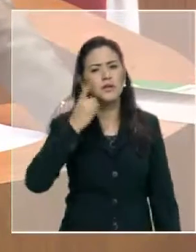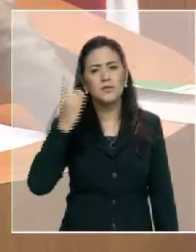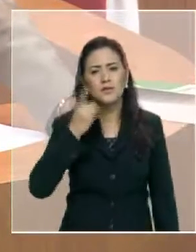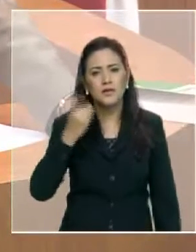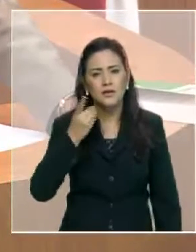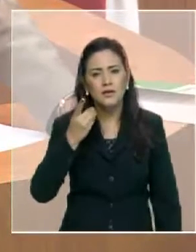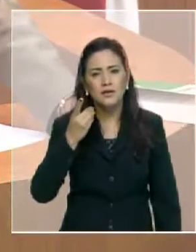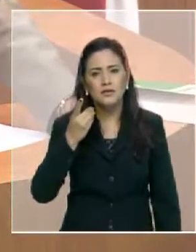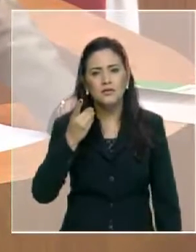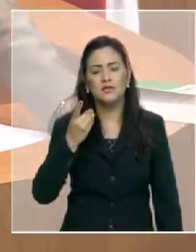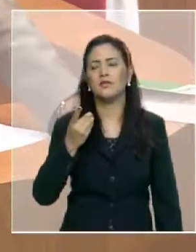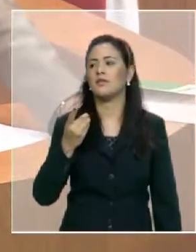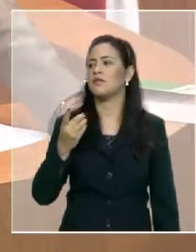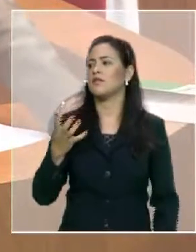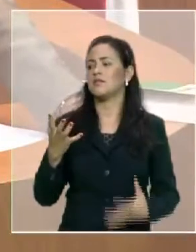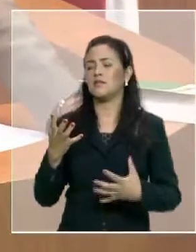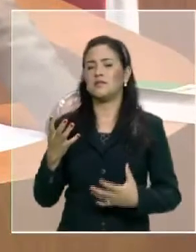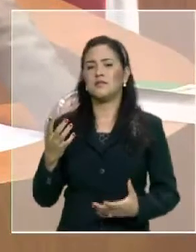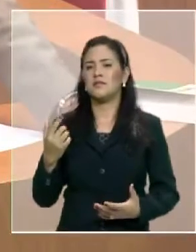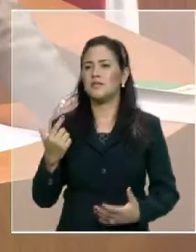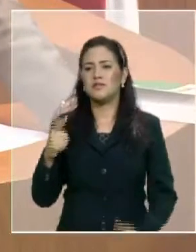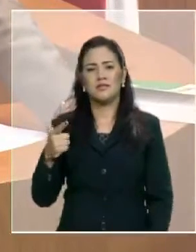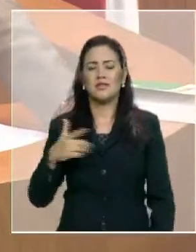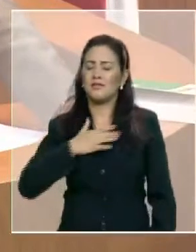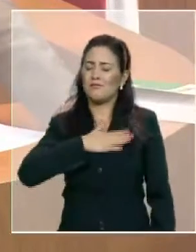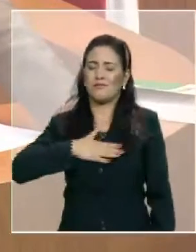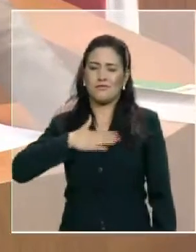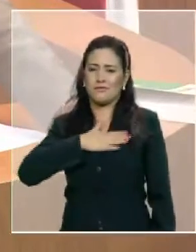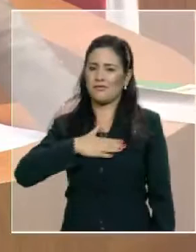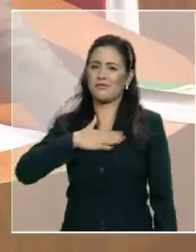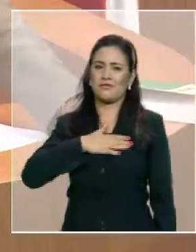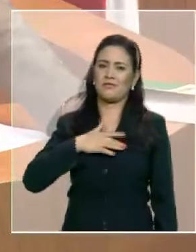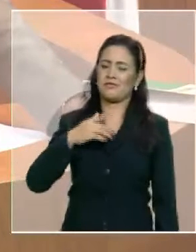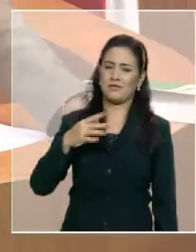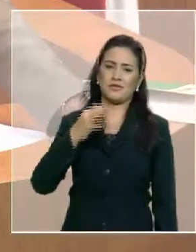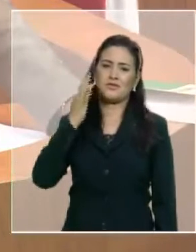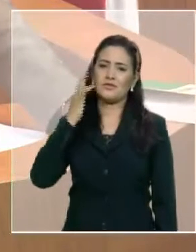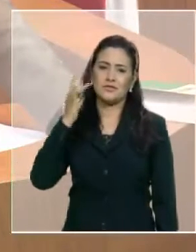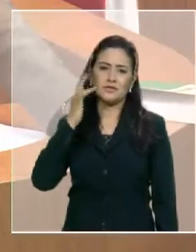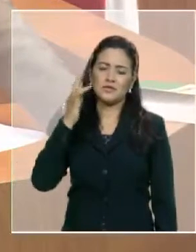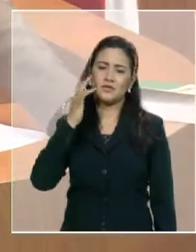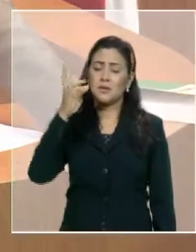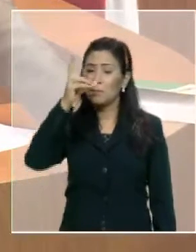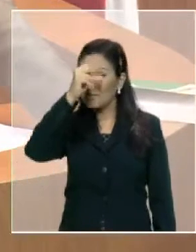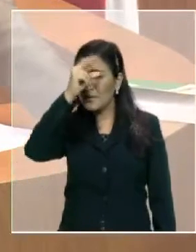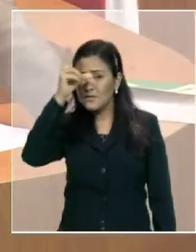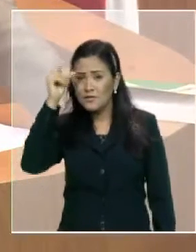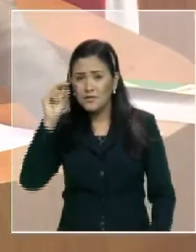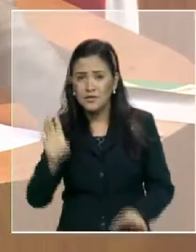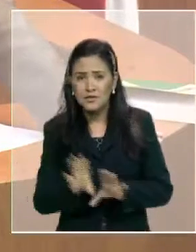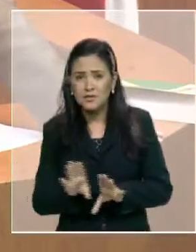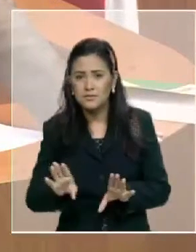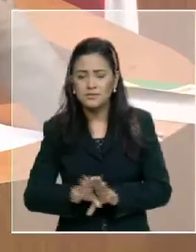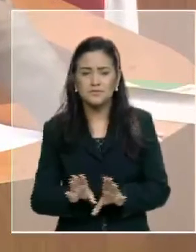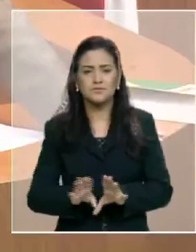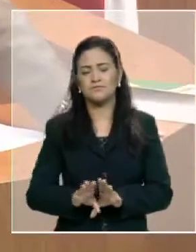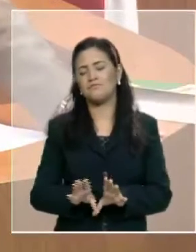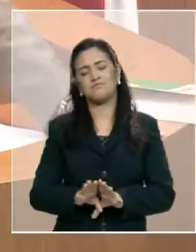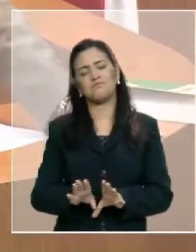Todos sabem a insatisfação dos prefeitos com o governador Flávio Dino. O governador Flávio Dino foi a grande